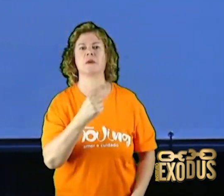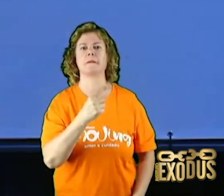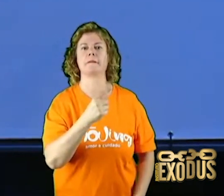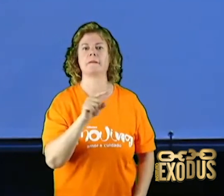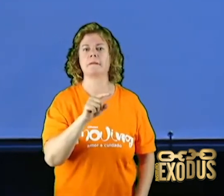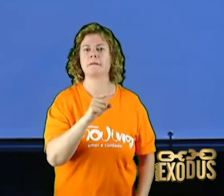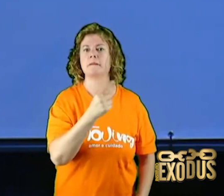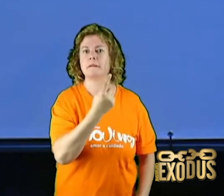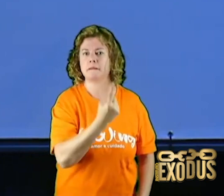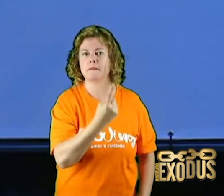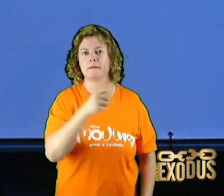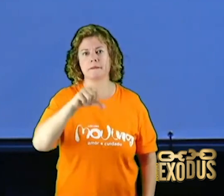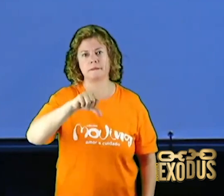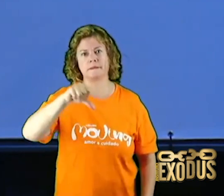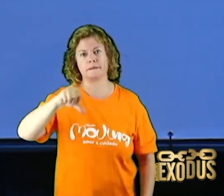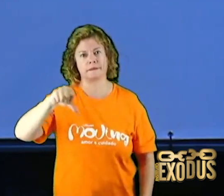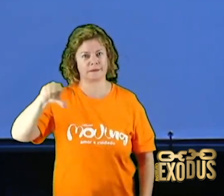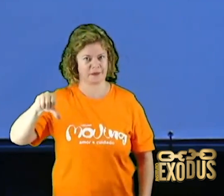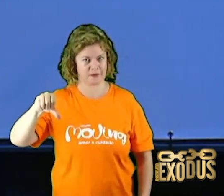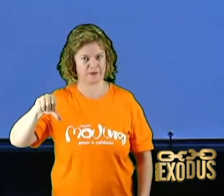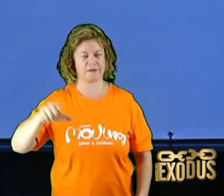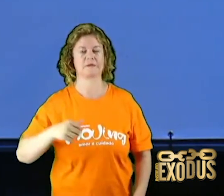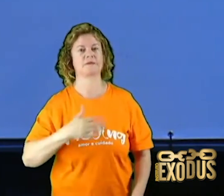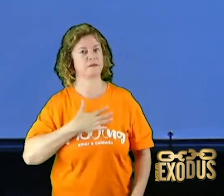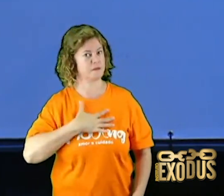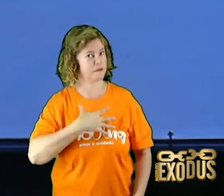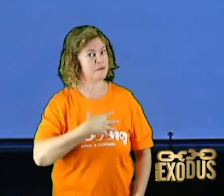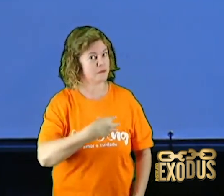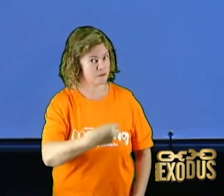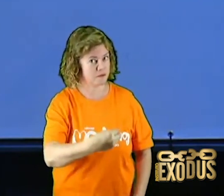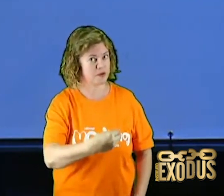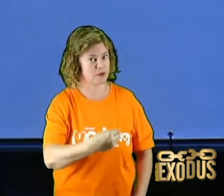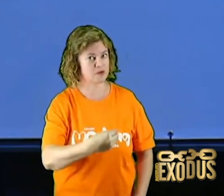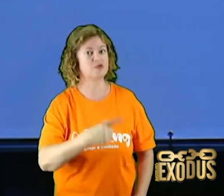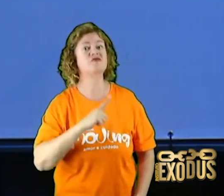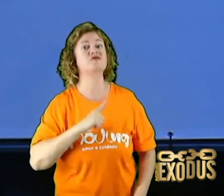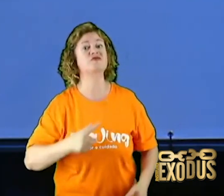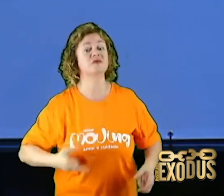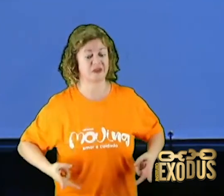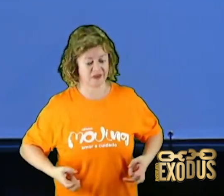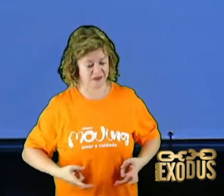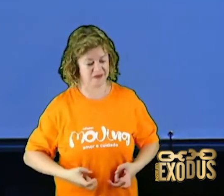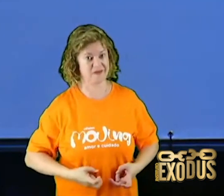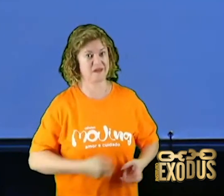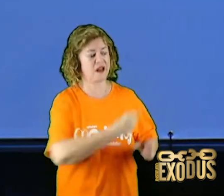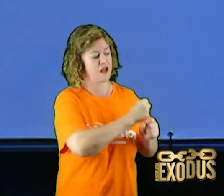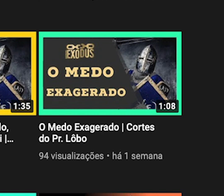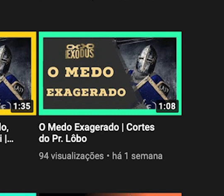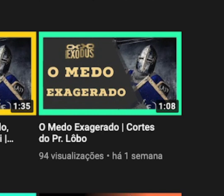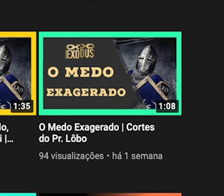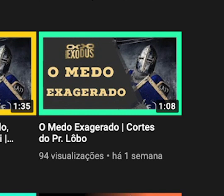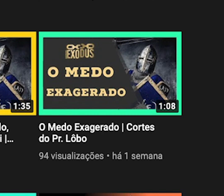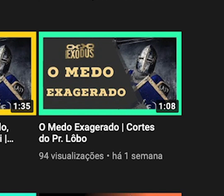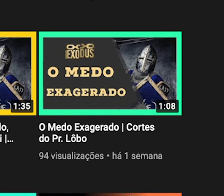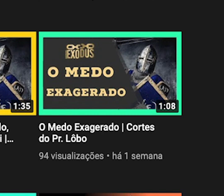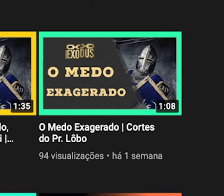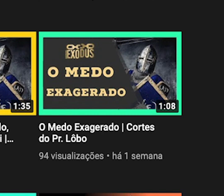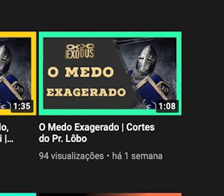1999. O meu filho que vinha sendo tratado de câncer durante anos.